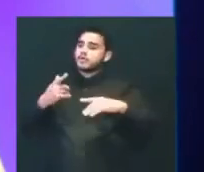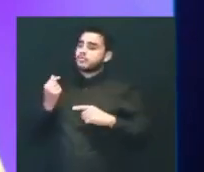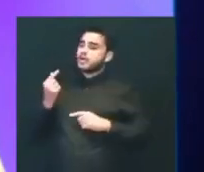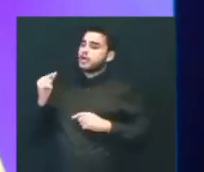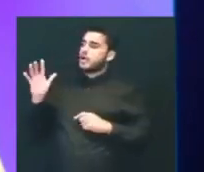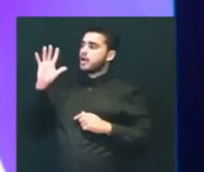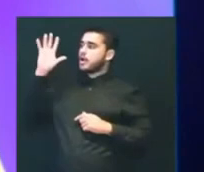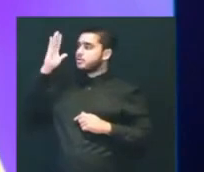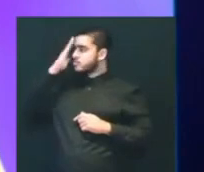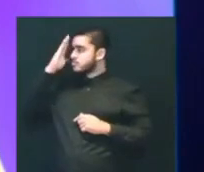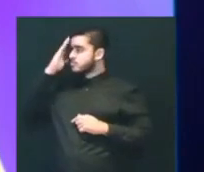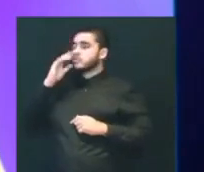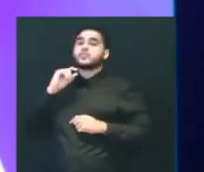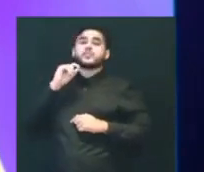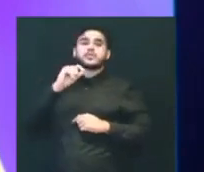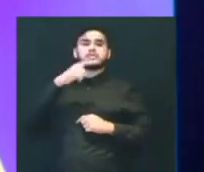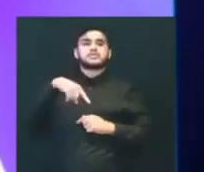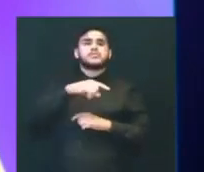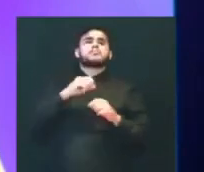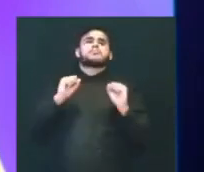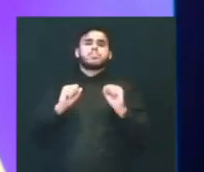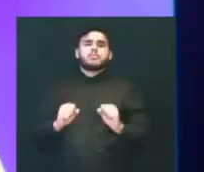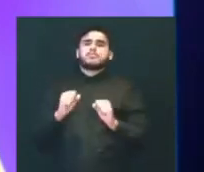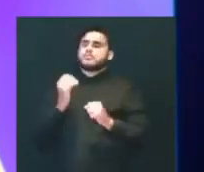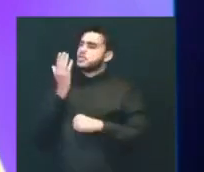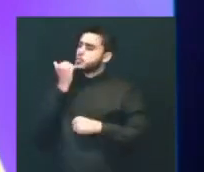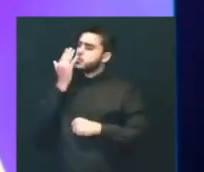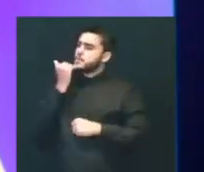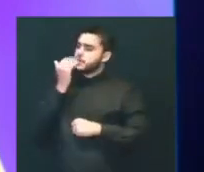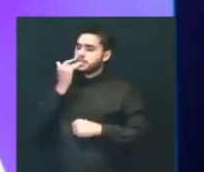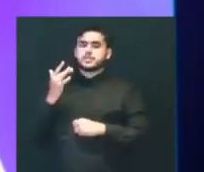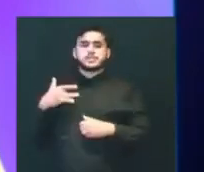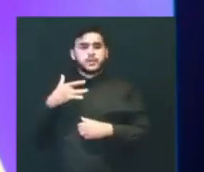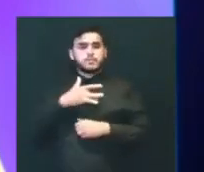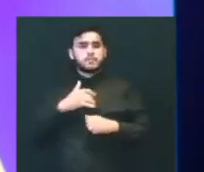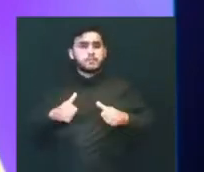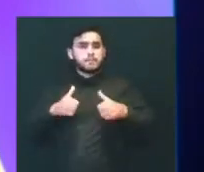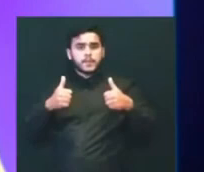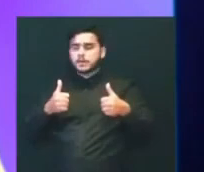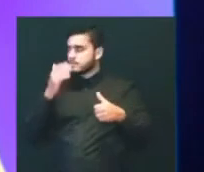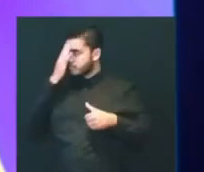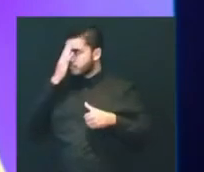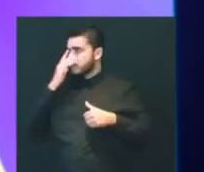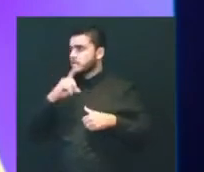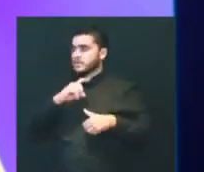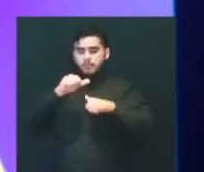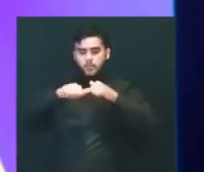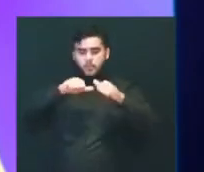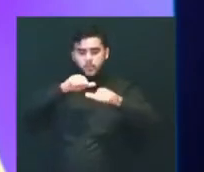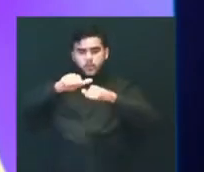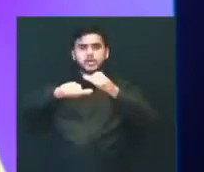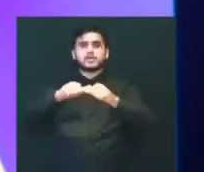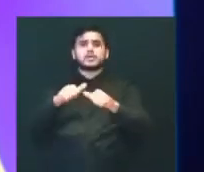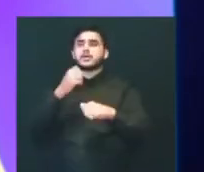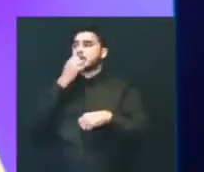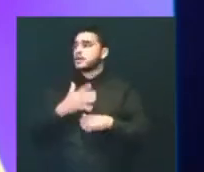não anula a possibilidade de conseguir se alimentar bem, apesar de baixas condições. Algumas mudançazinhas já fazem grande